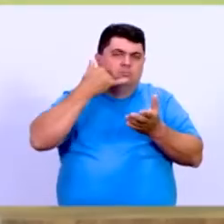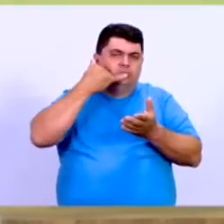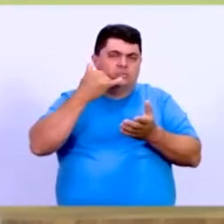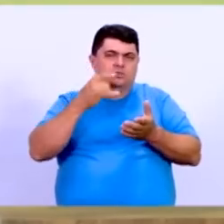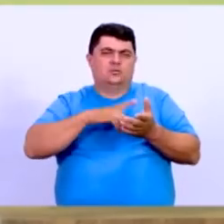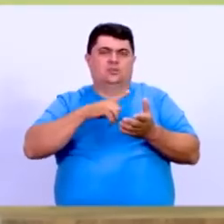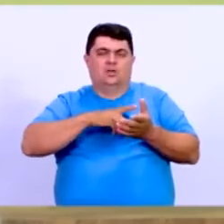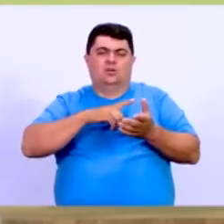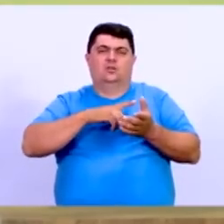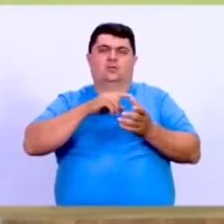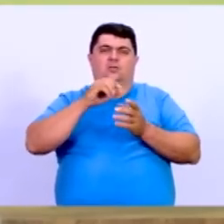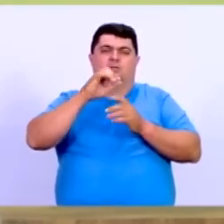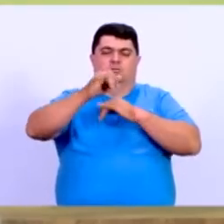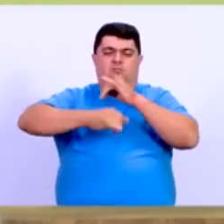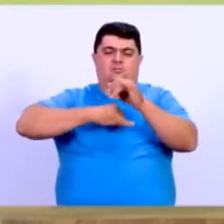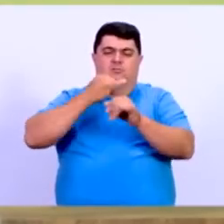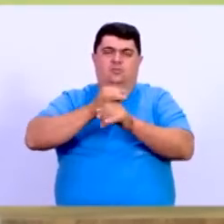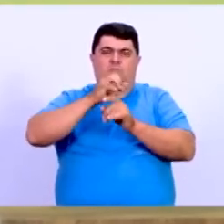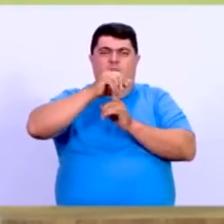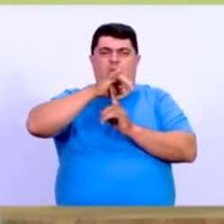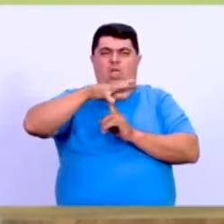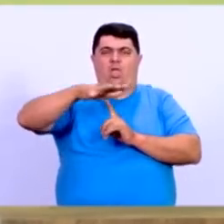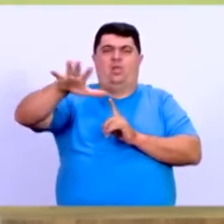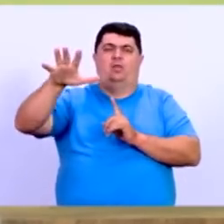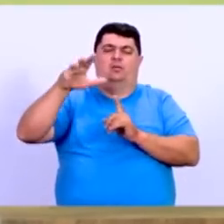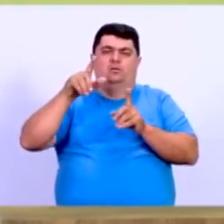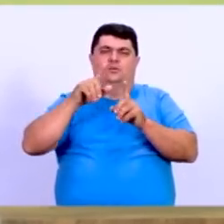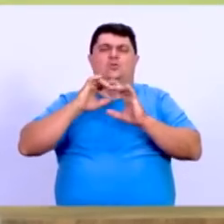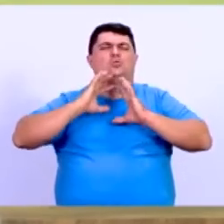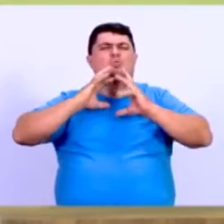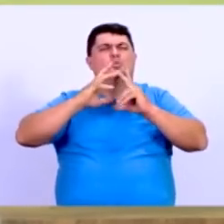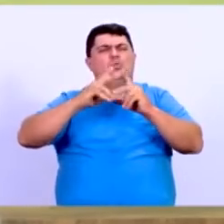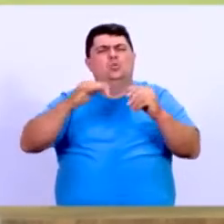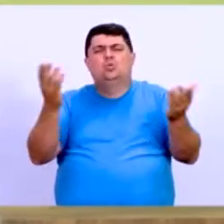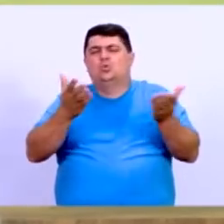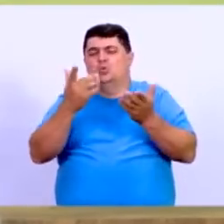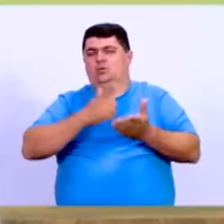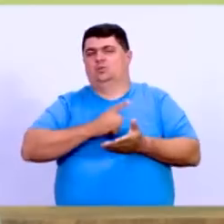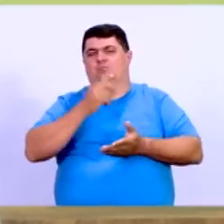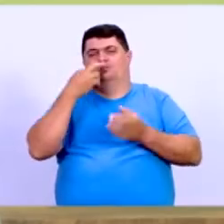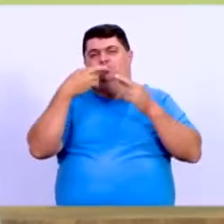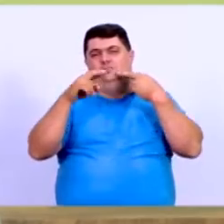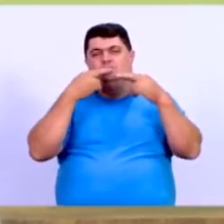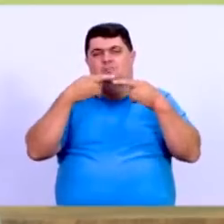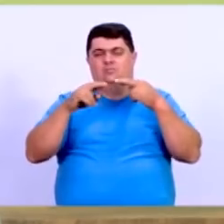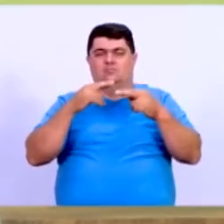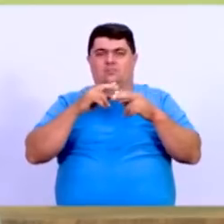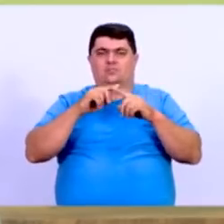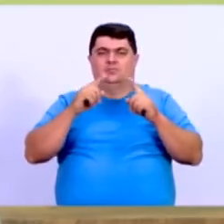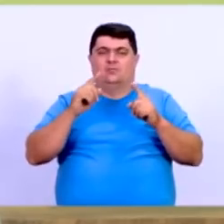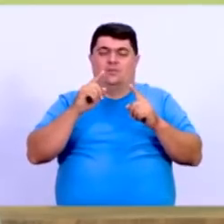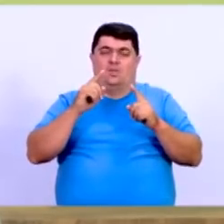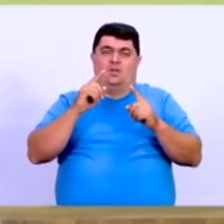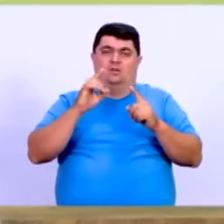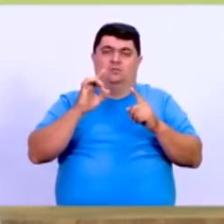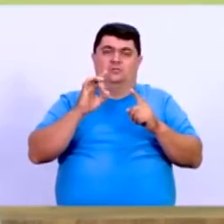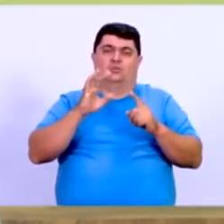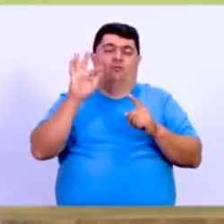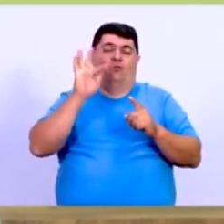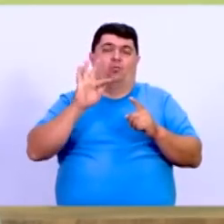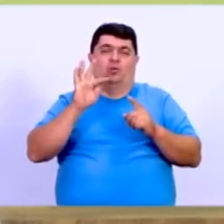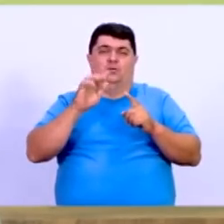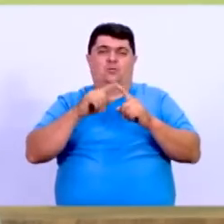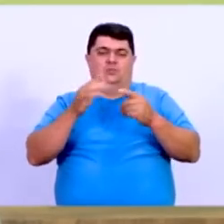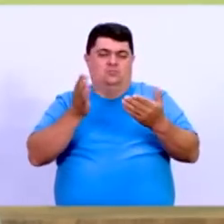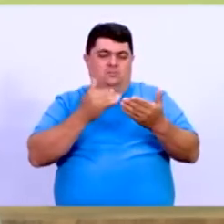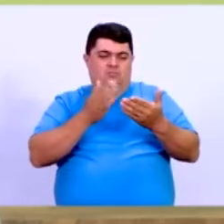de equipamento, abra a mente, a gente fala de rede de computadores, só que por mera formalidade. Quando foram escritos os